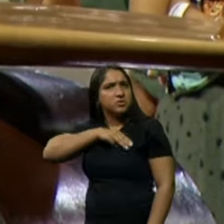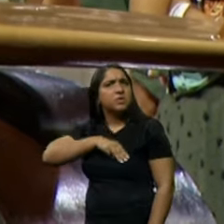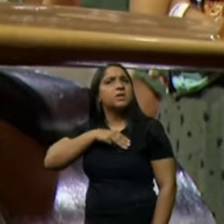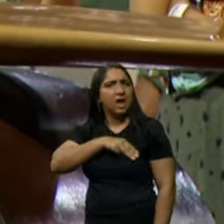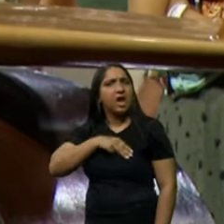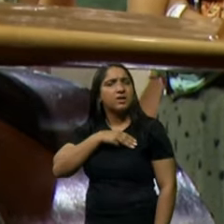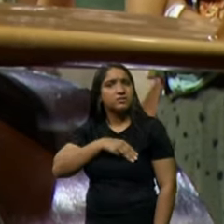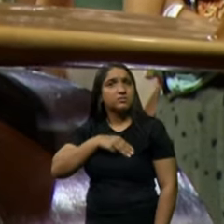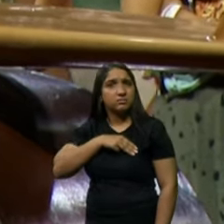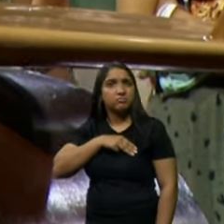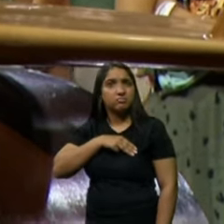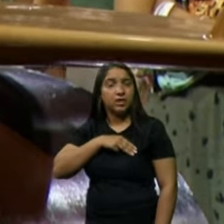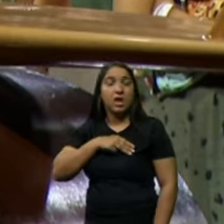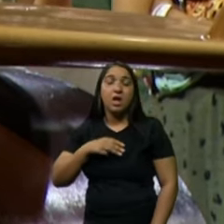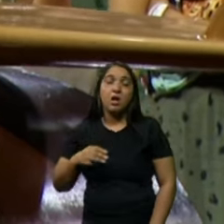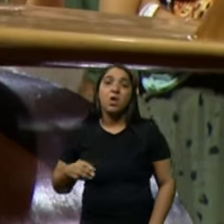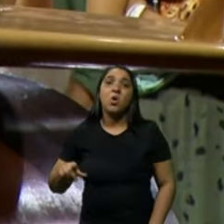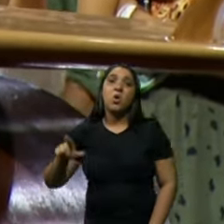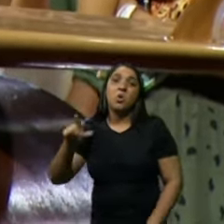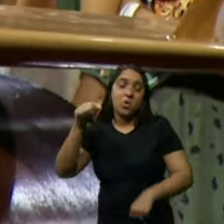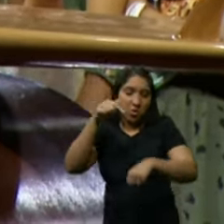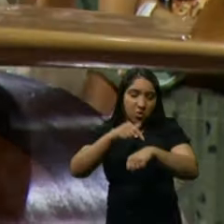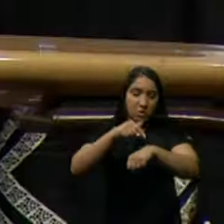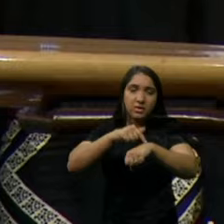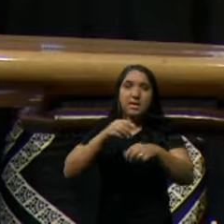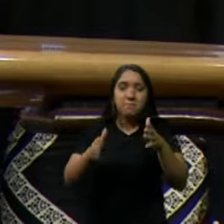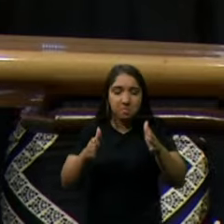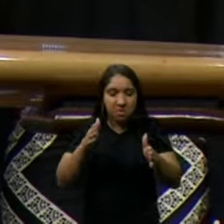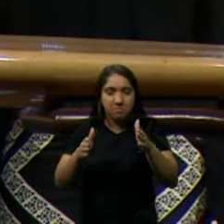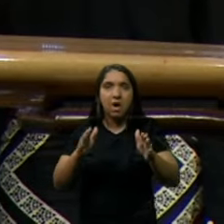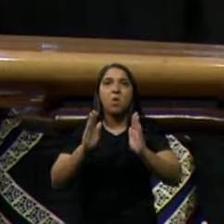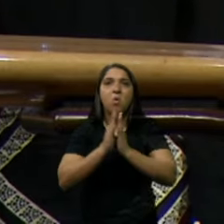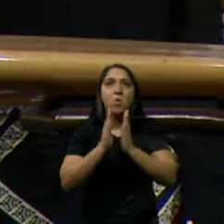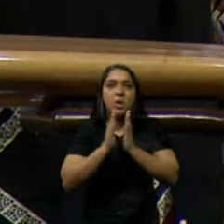o que que Deus falou muito forte o meu coração